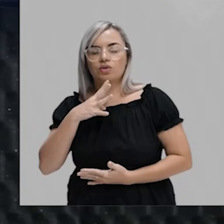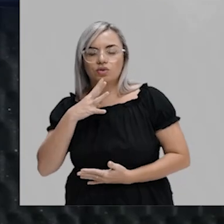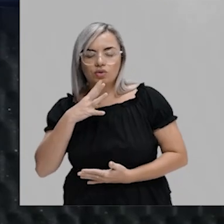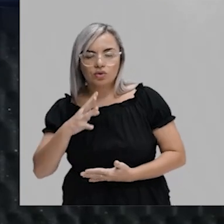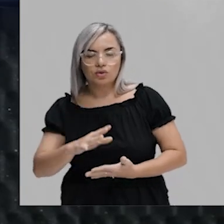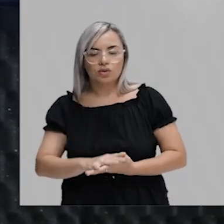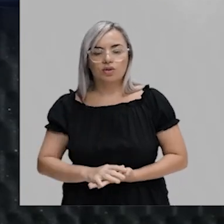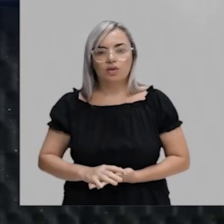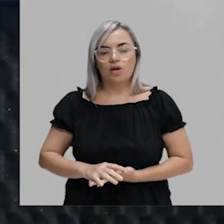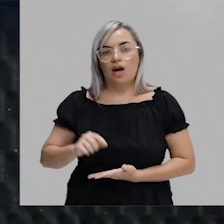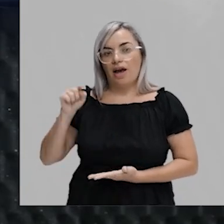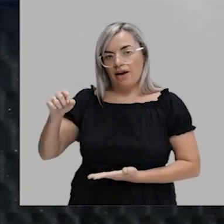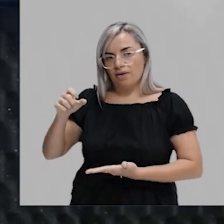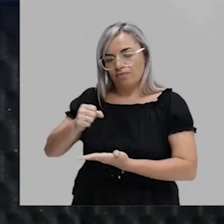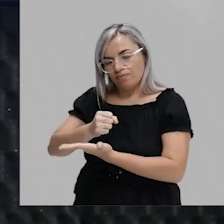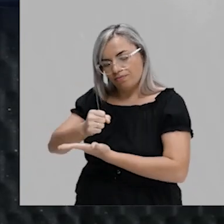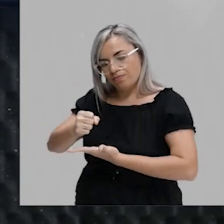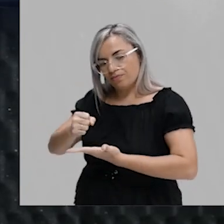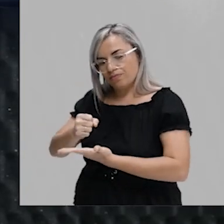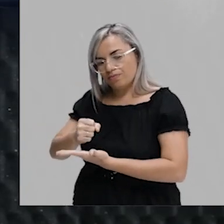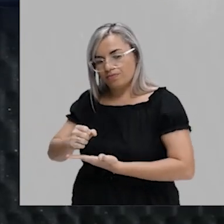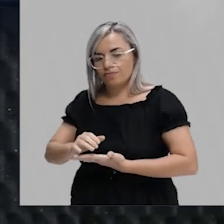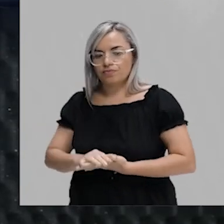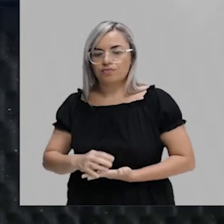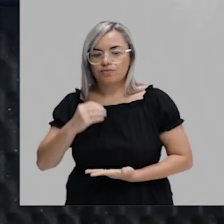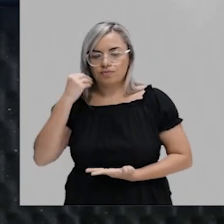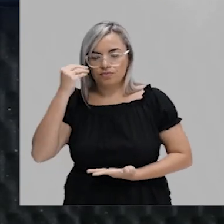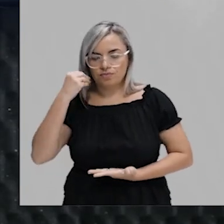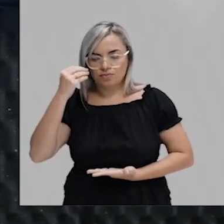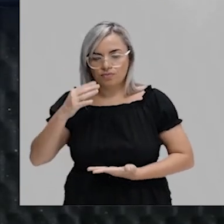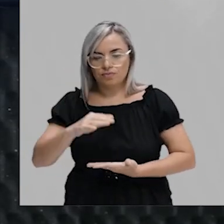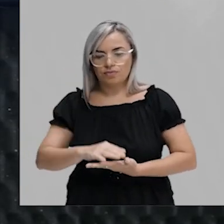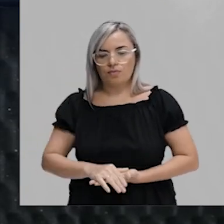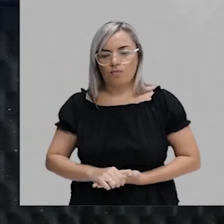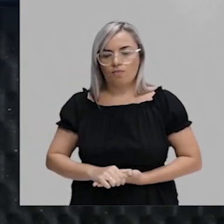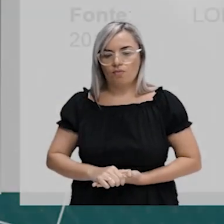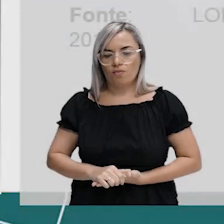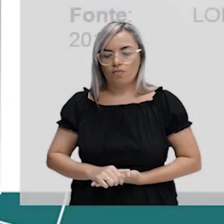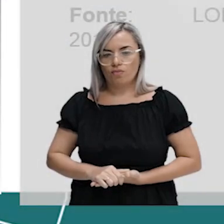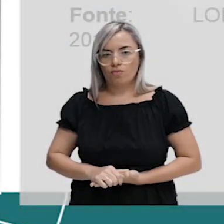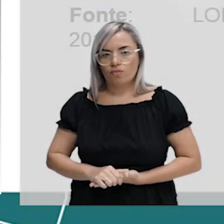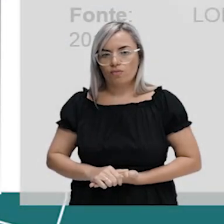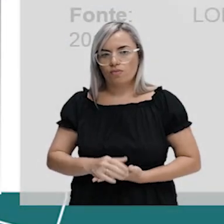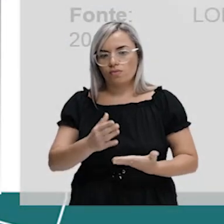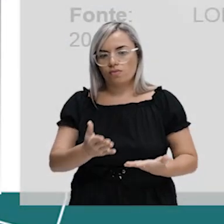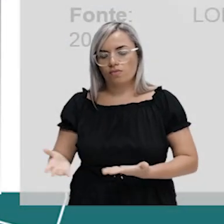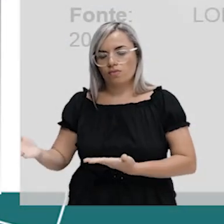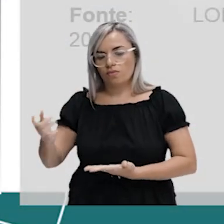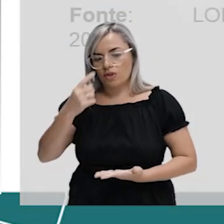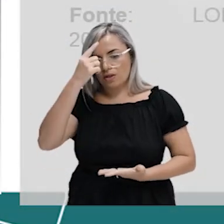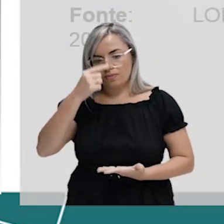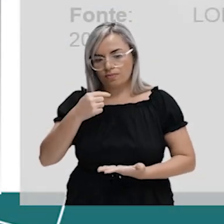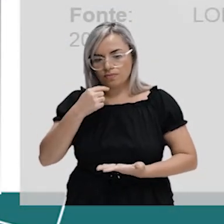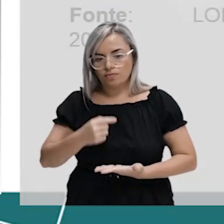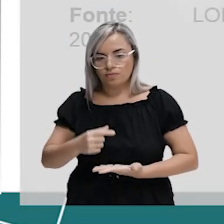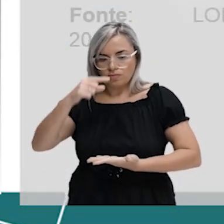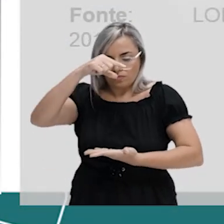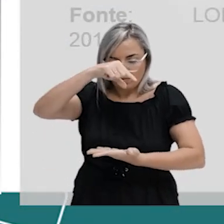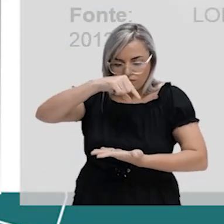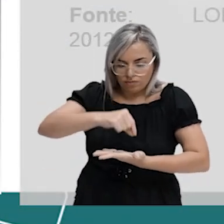determinadas regiões ali da nossa amostra. Então, eu vou colocar aqui essas amostras, em cada amostra no